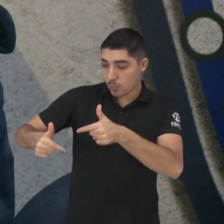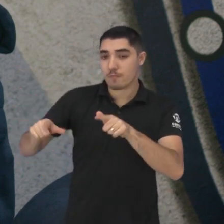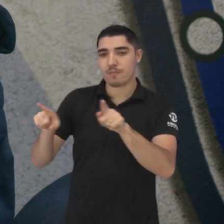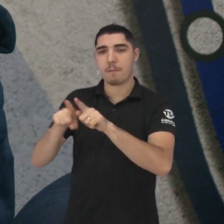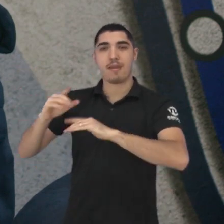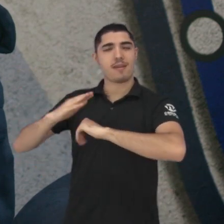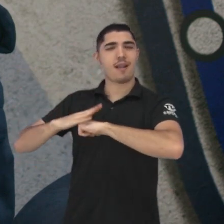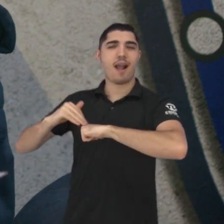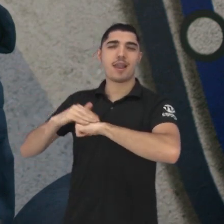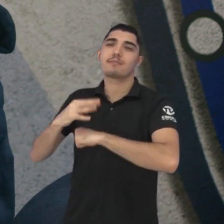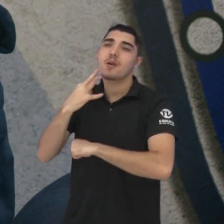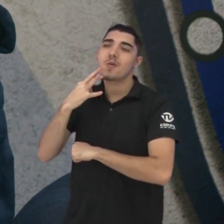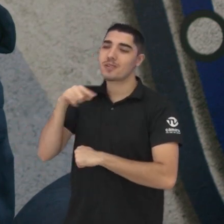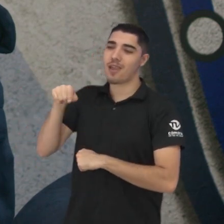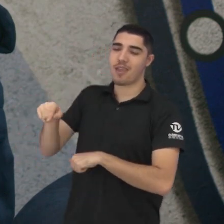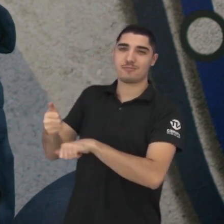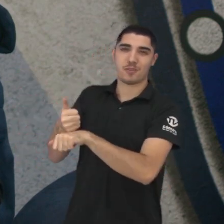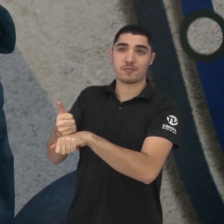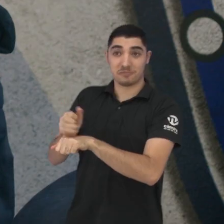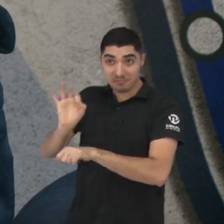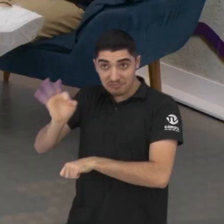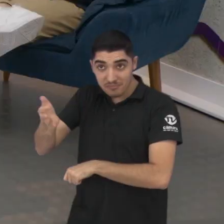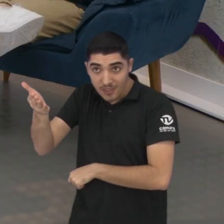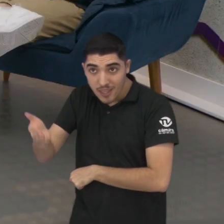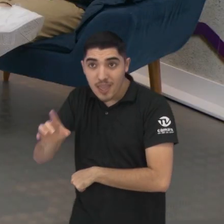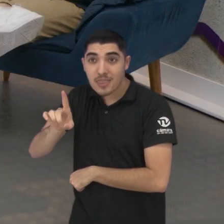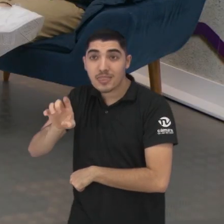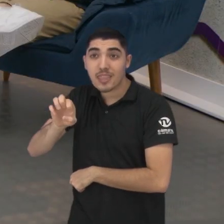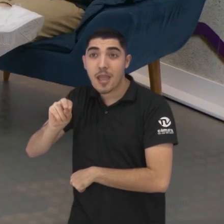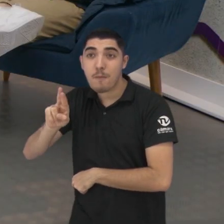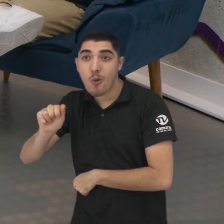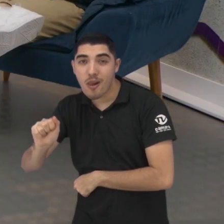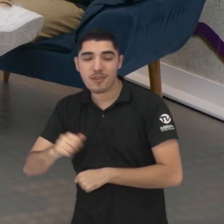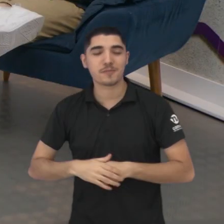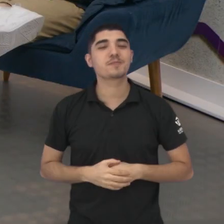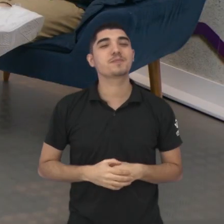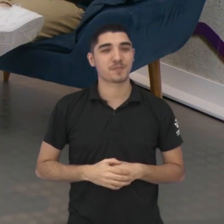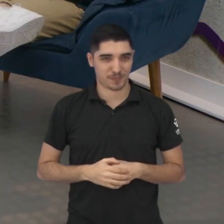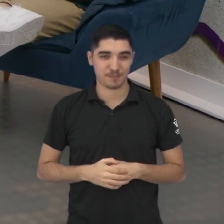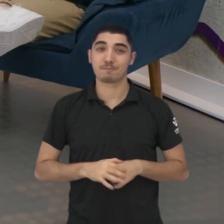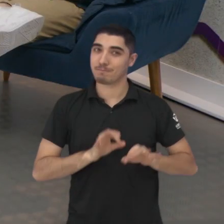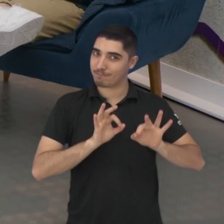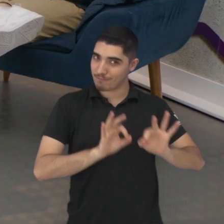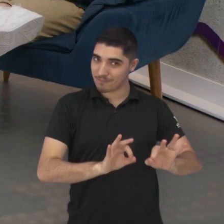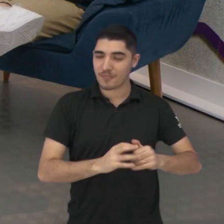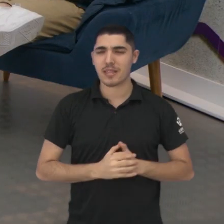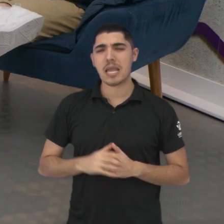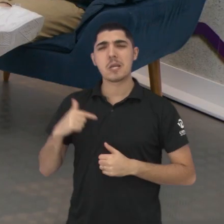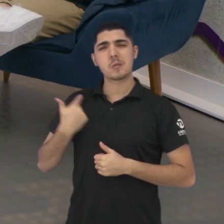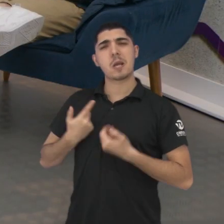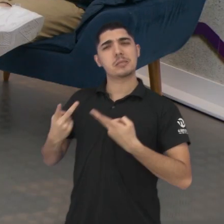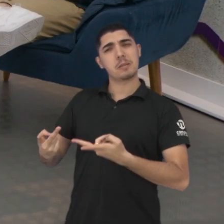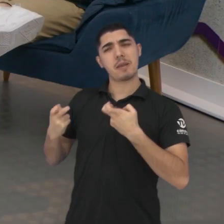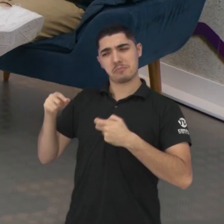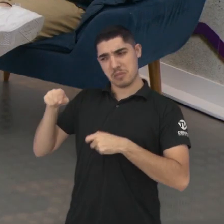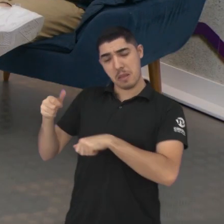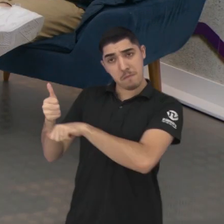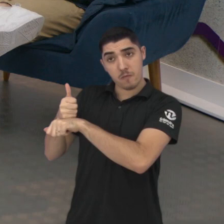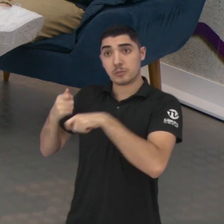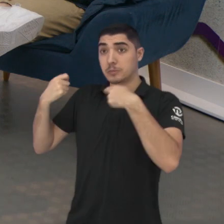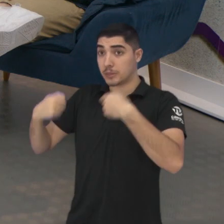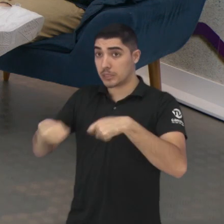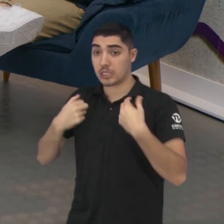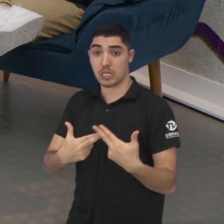dedicação e carinho para exercer a profissão. É isso, né, Débora? Com certeza. A gente viu que realmente essa profissão requer